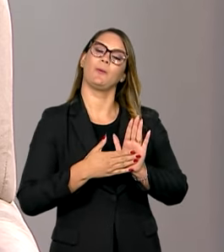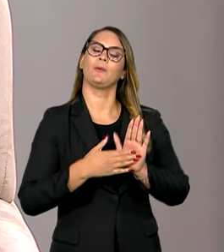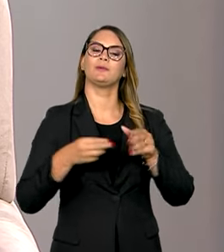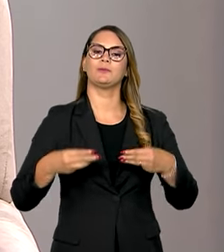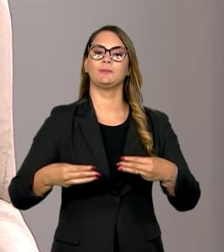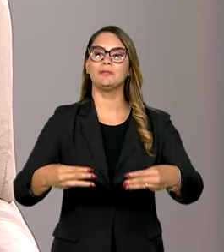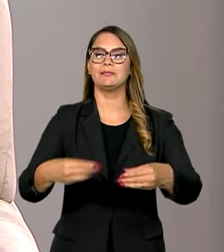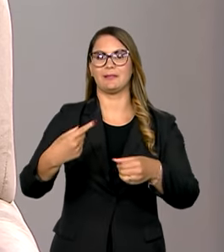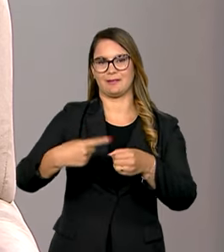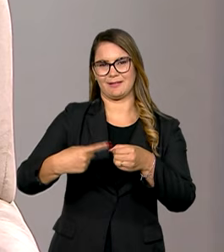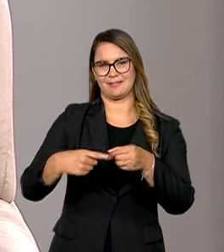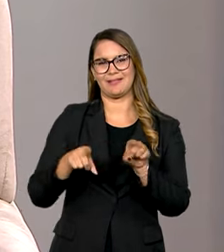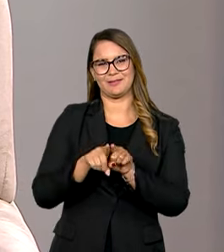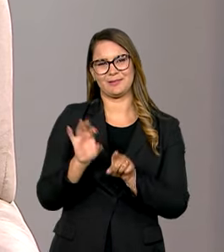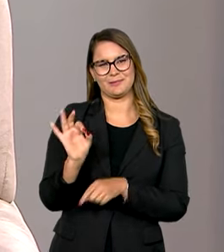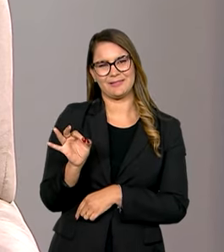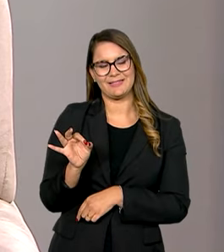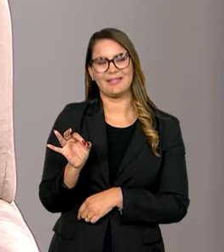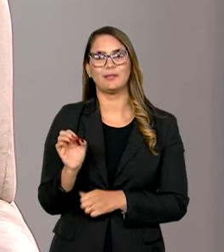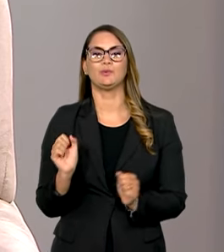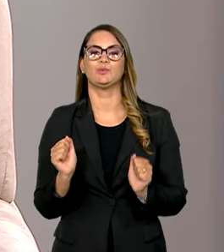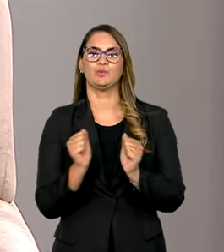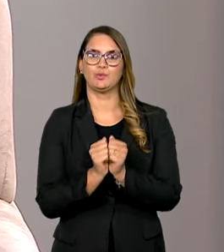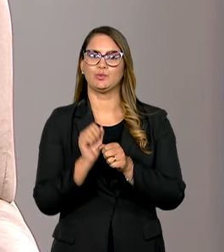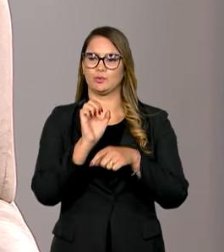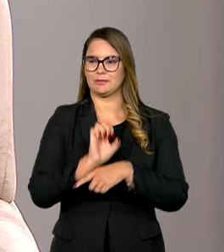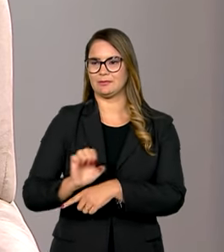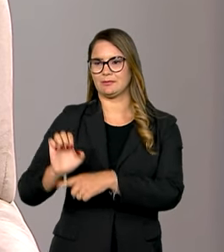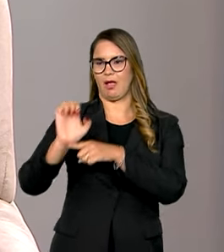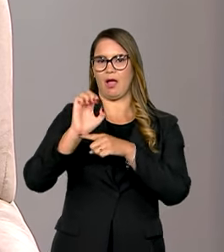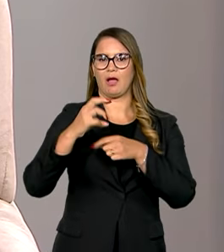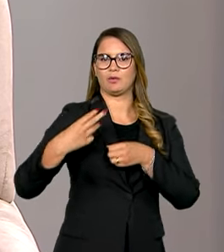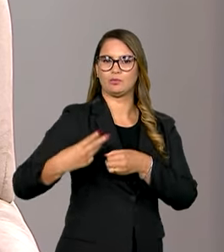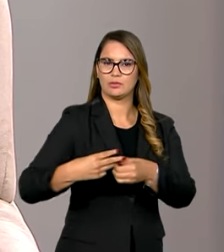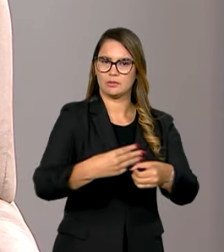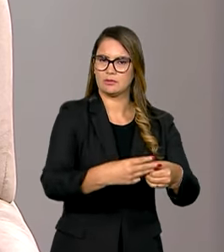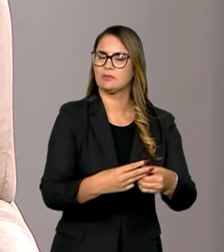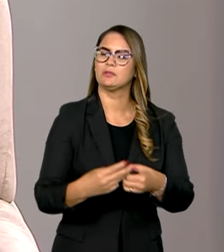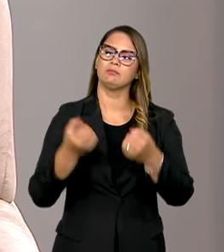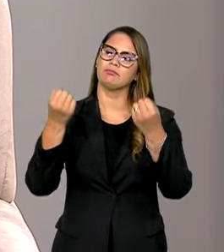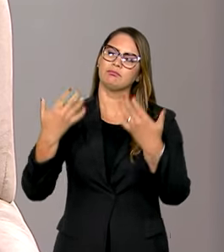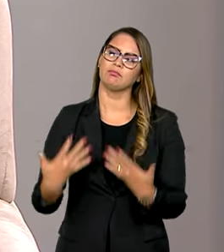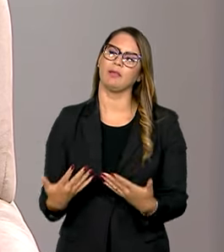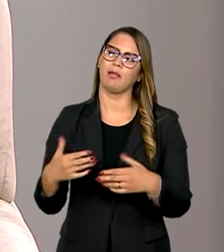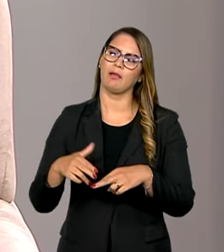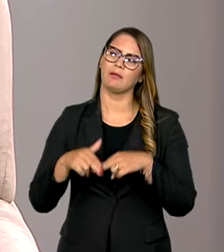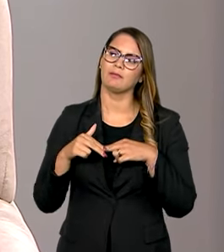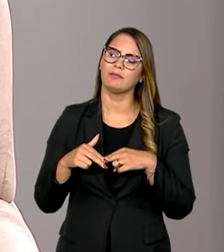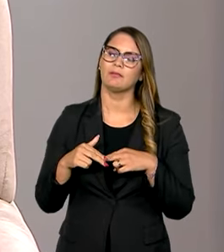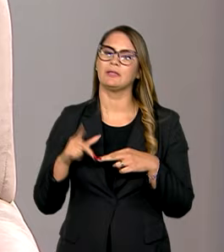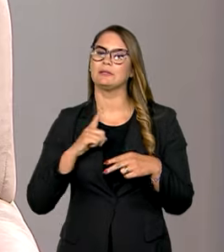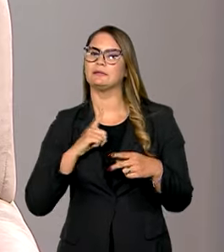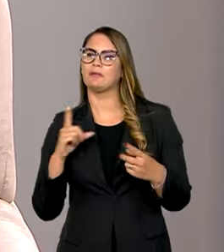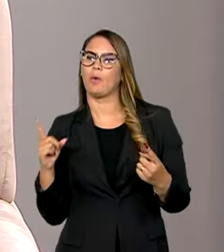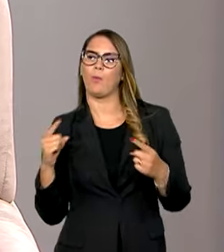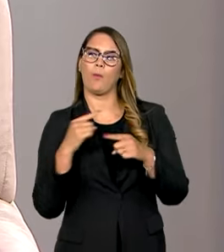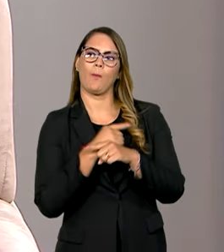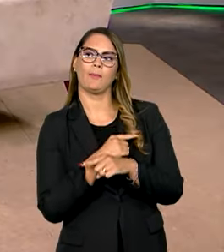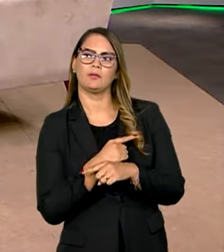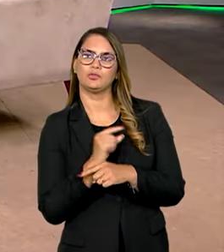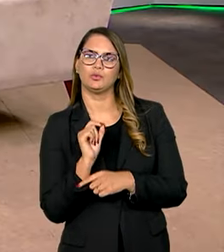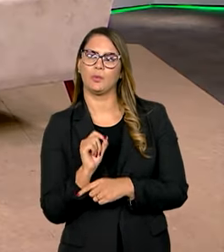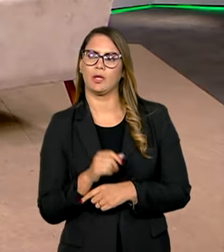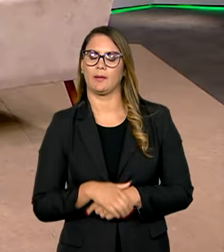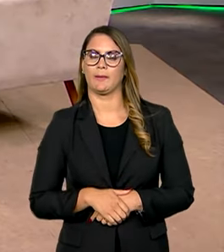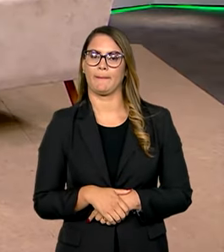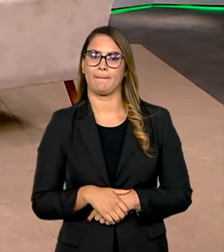né? E junto a estados e municípios. Gostaria que o senhor comentasse isso. Tem uma contrapartida desses entes federativos também?